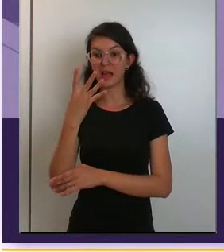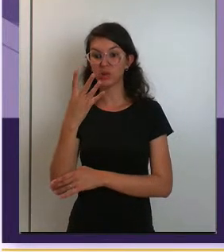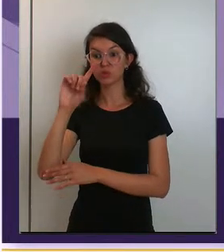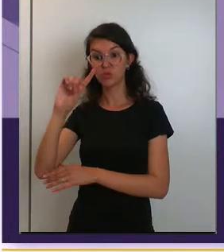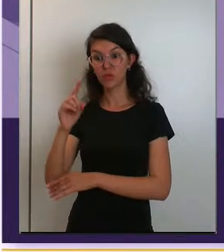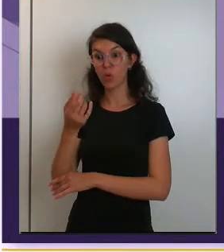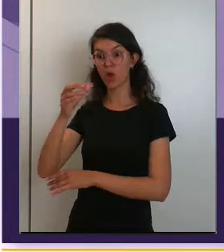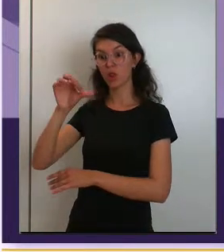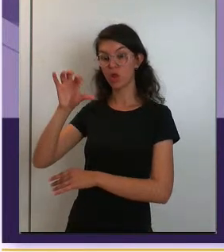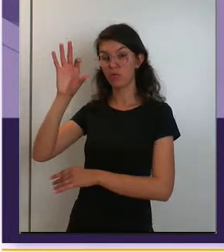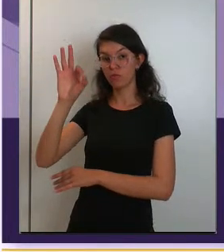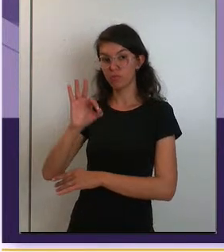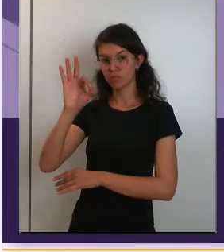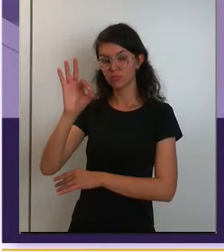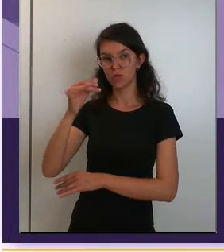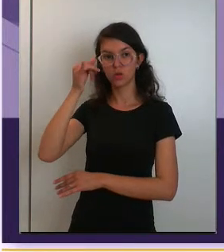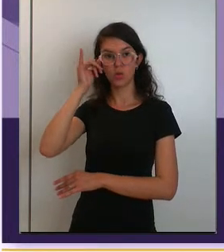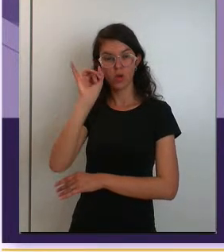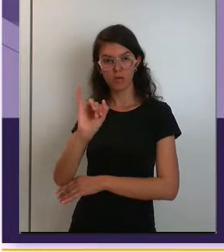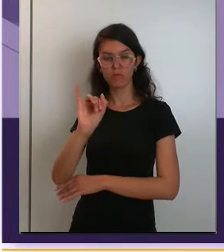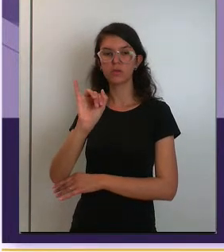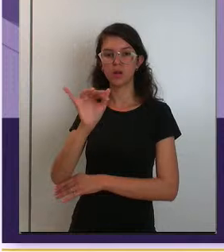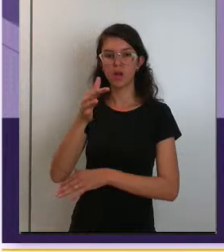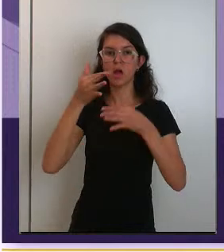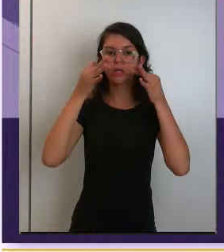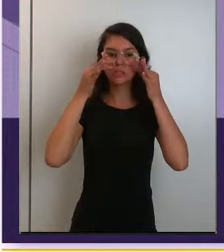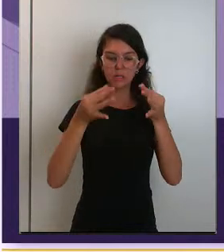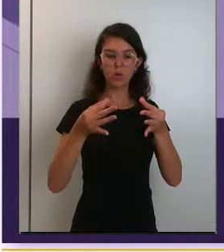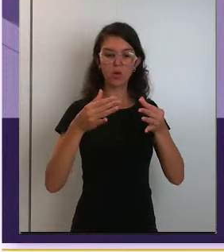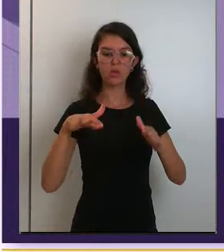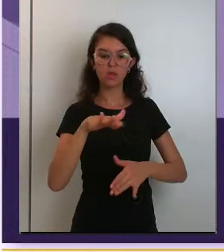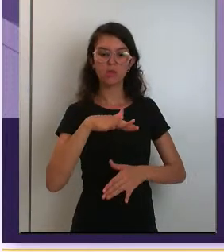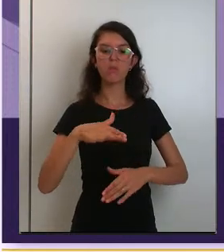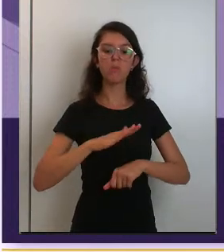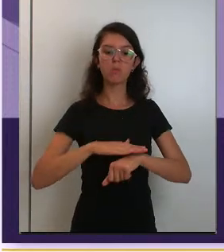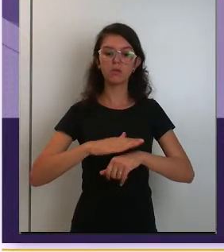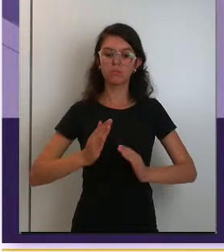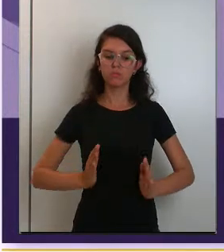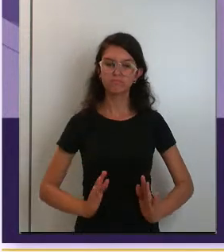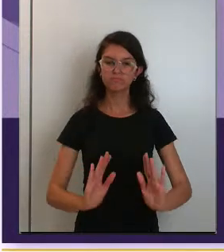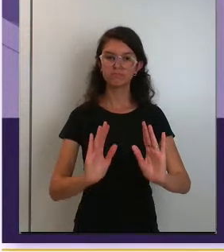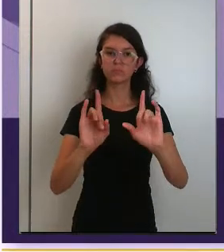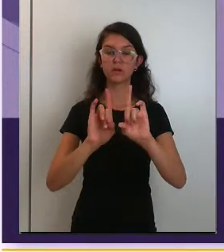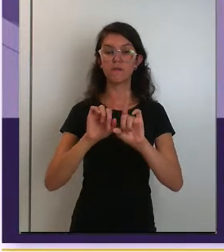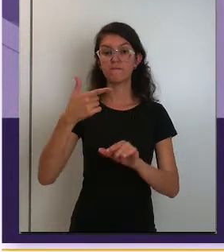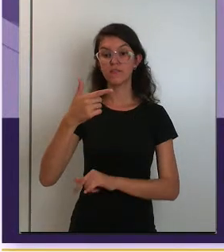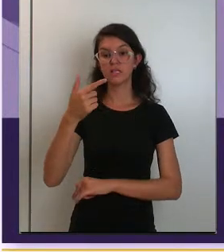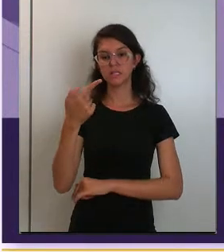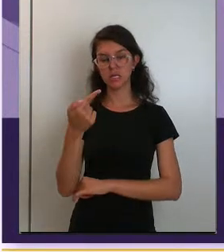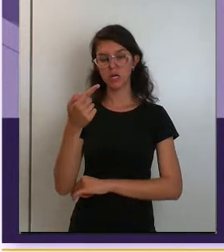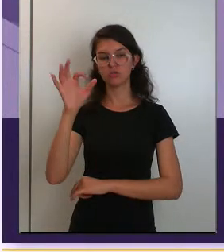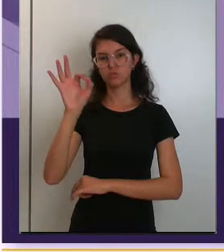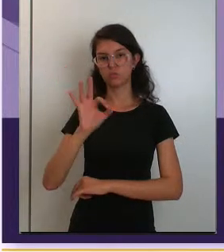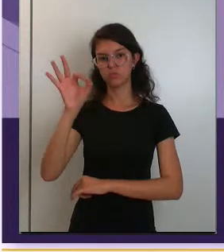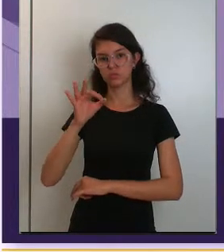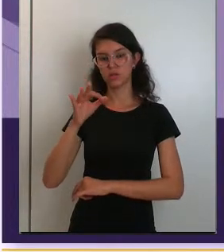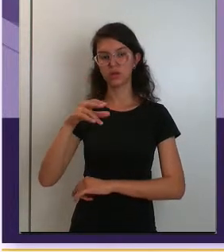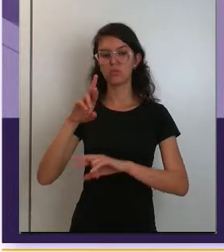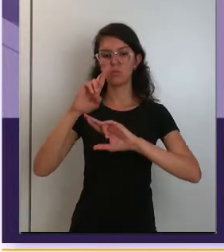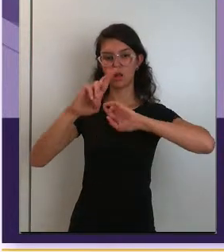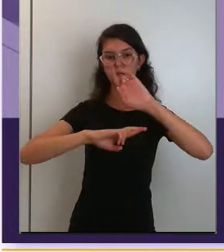14,9% evitados por adequada atenção ao parto e 27% em relação ao nascimento e ao